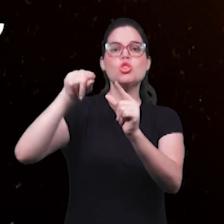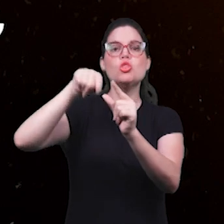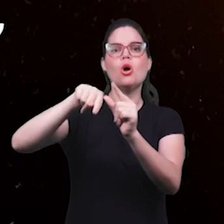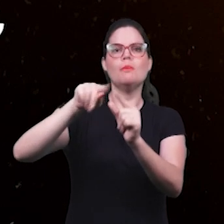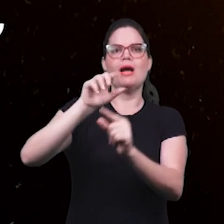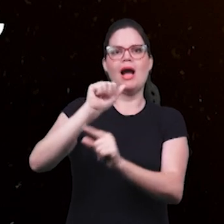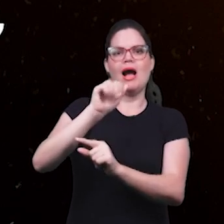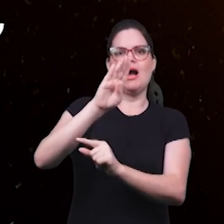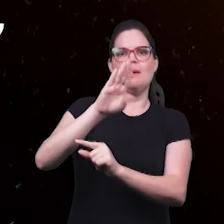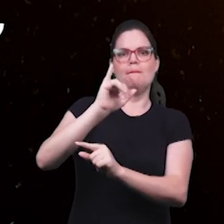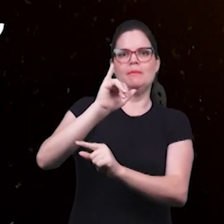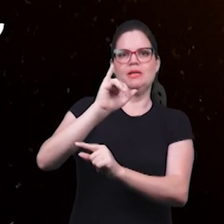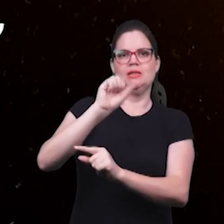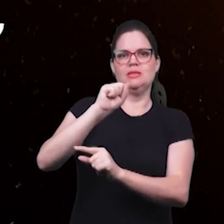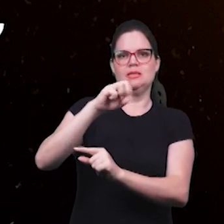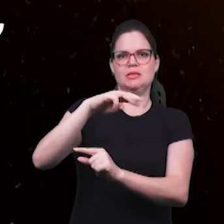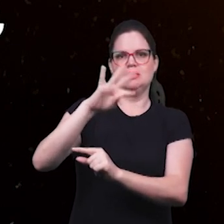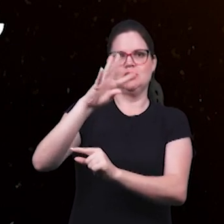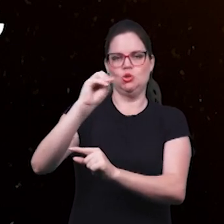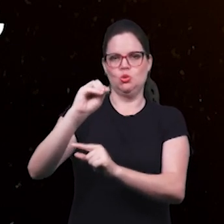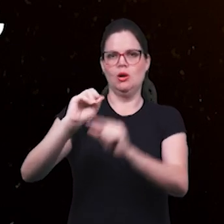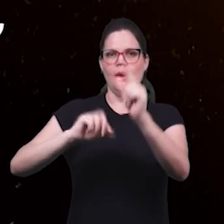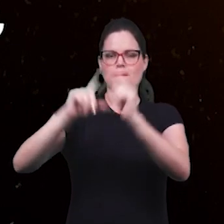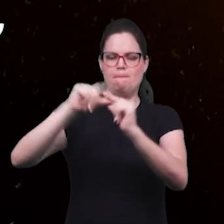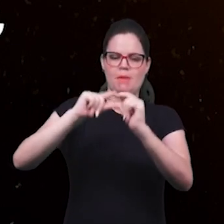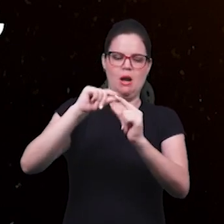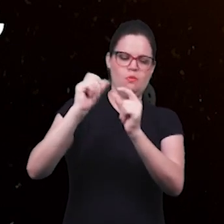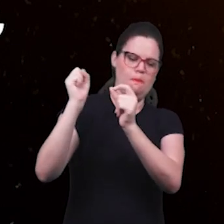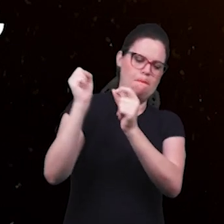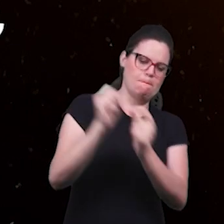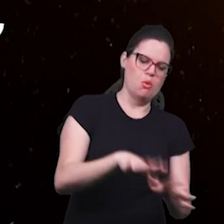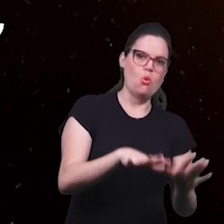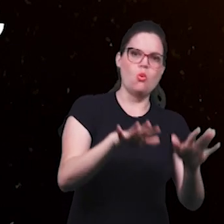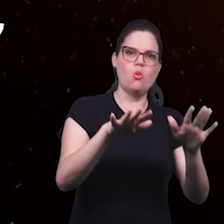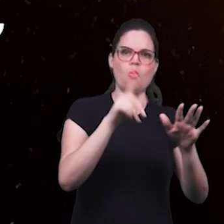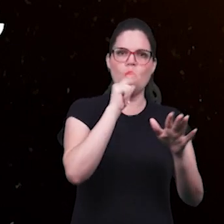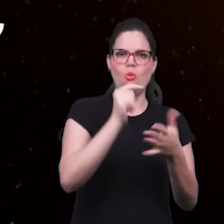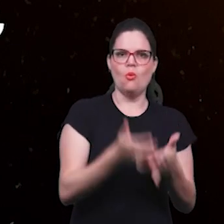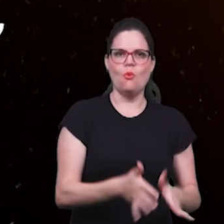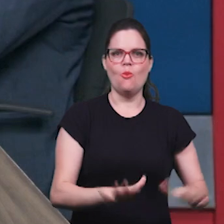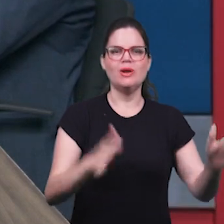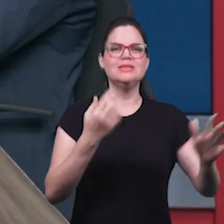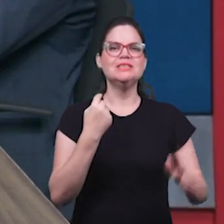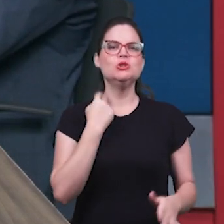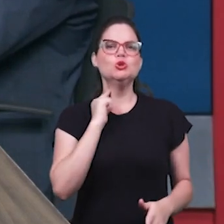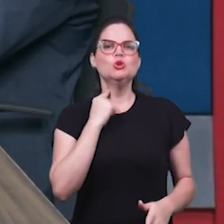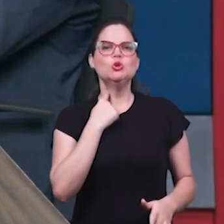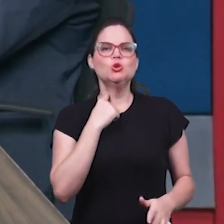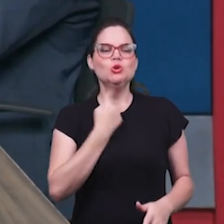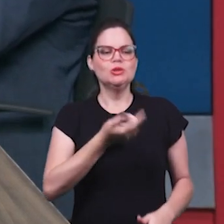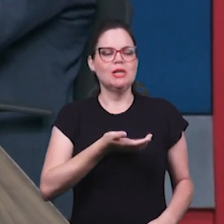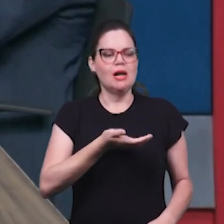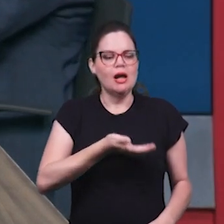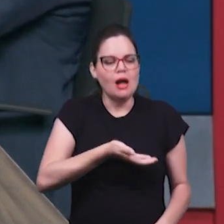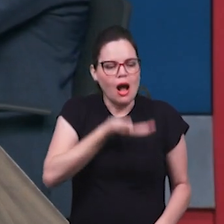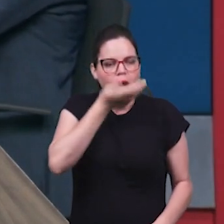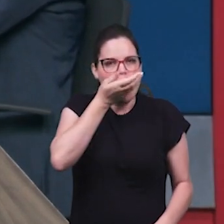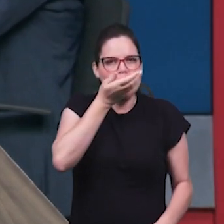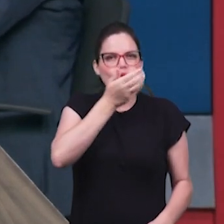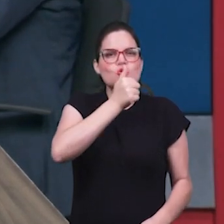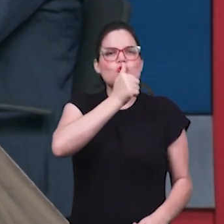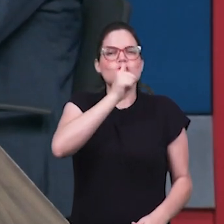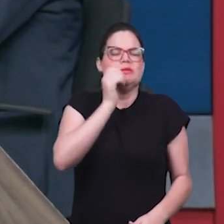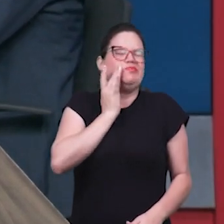em absinto, e muitos homens morreram das águas porque se tornaram amargas. Eu vou pedir então para que